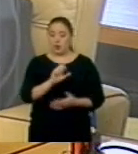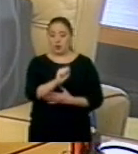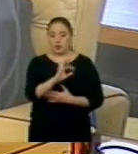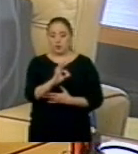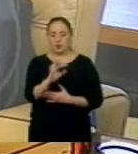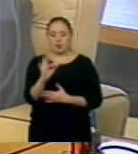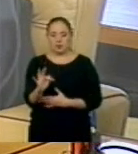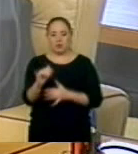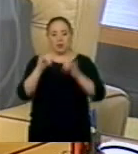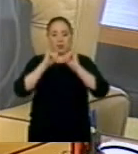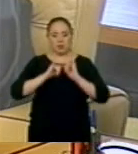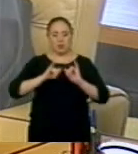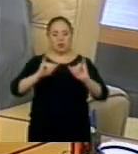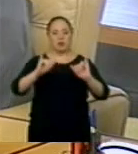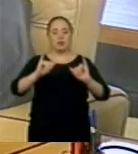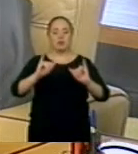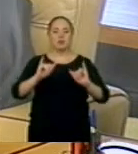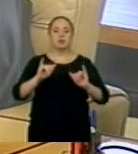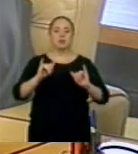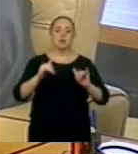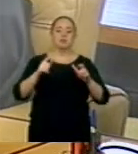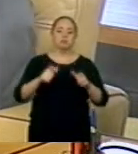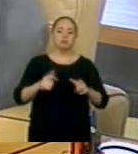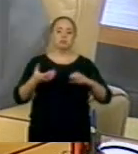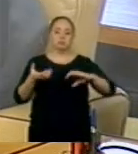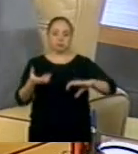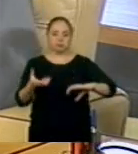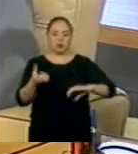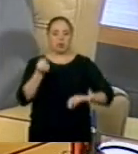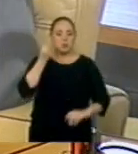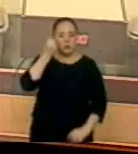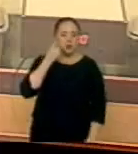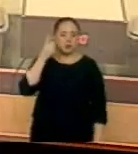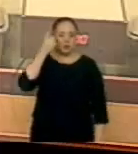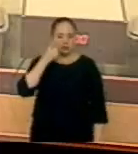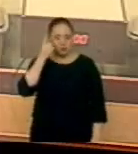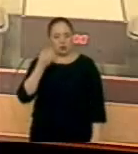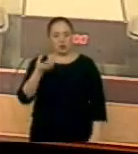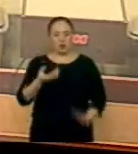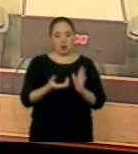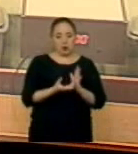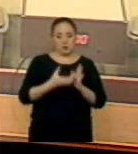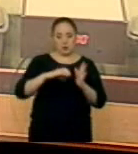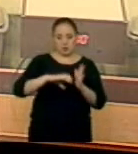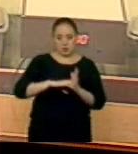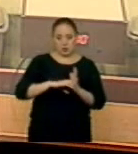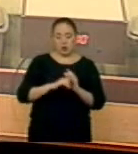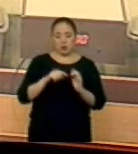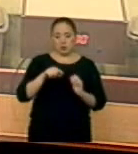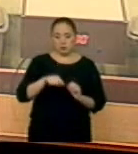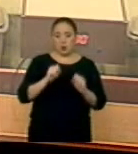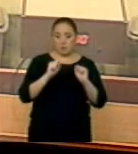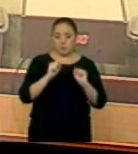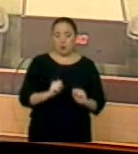Federal declare que a Casa Legislativa a qual pertence o parlamentar pode sustar a